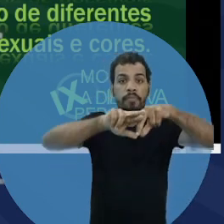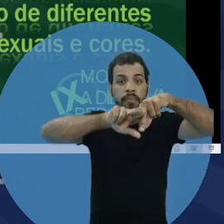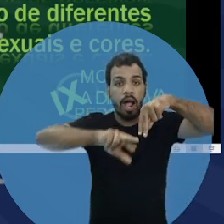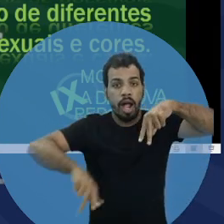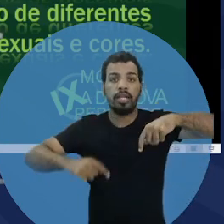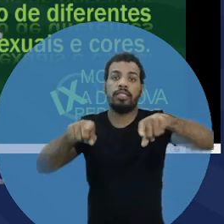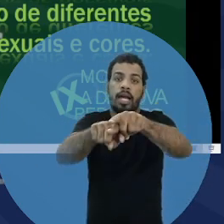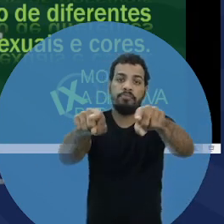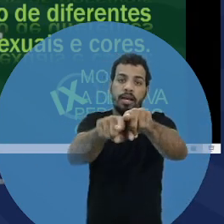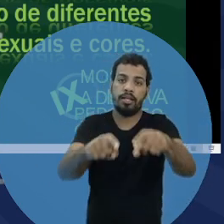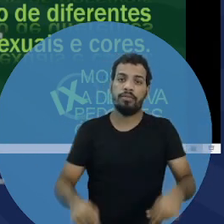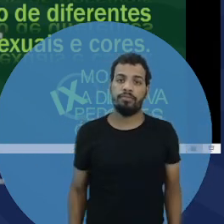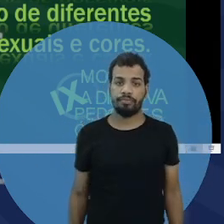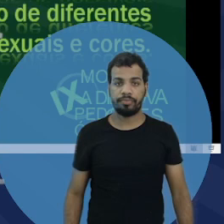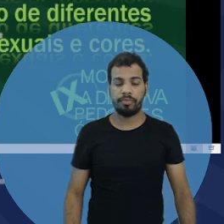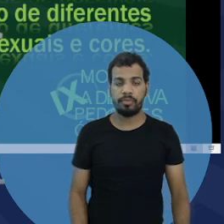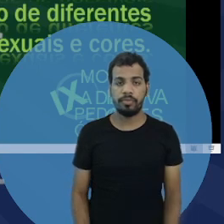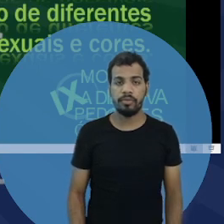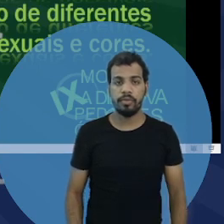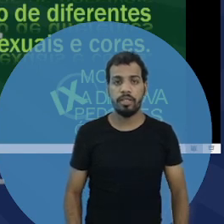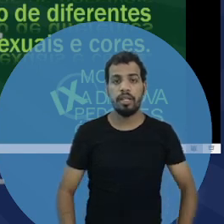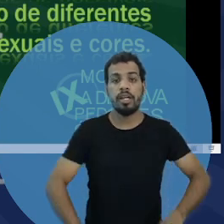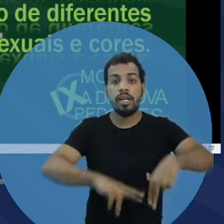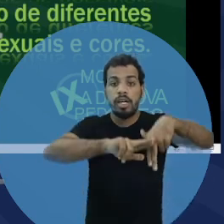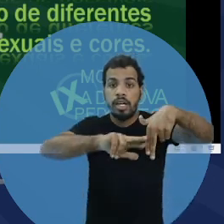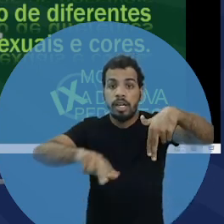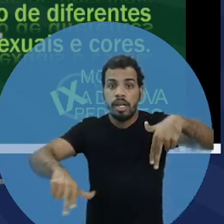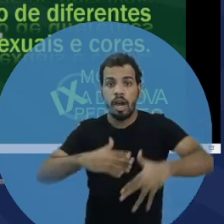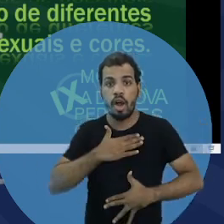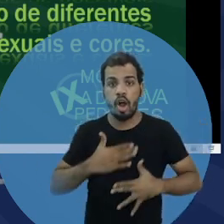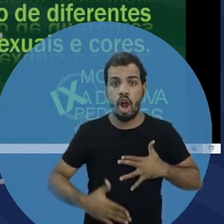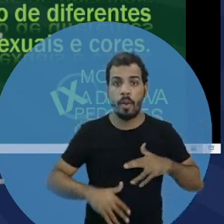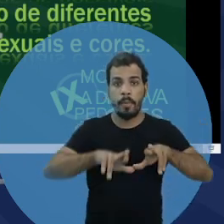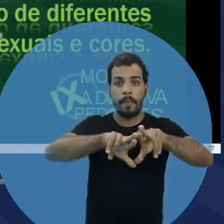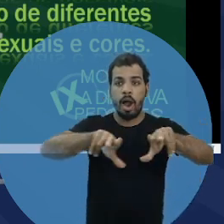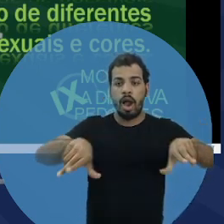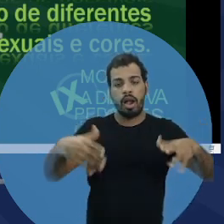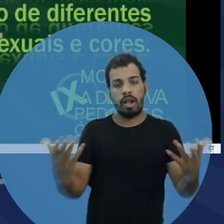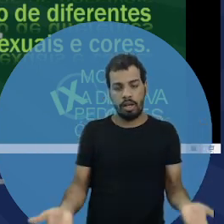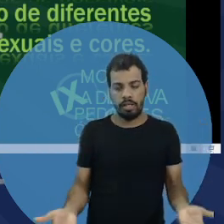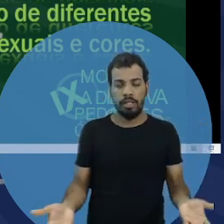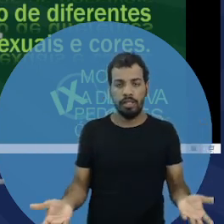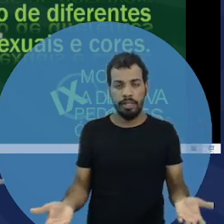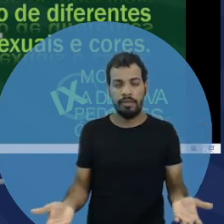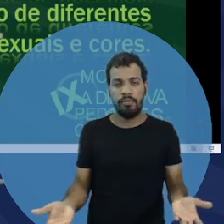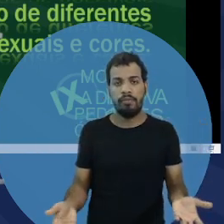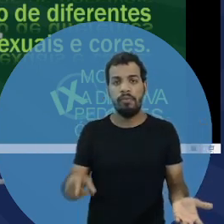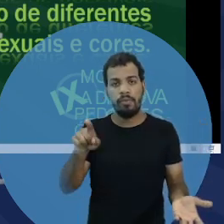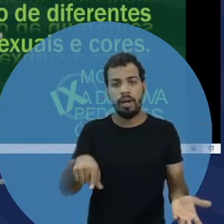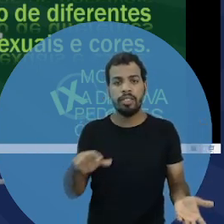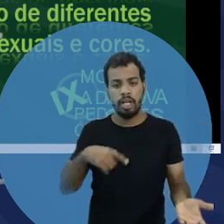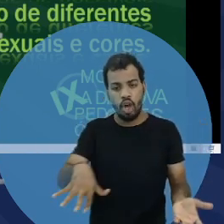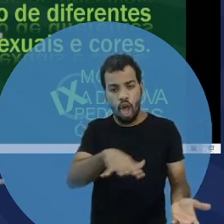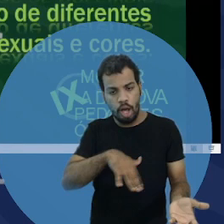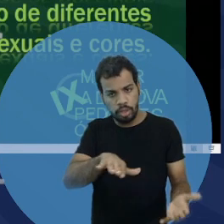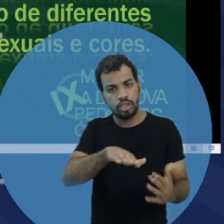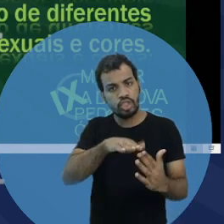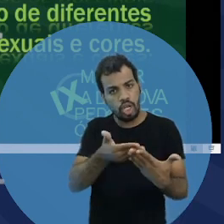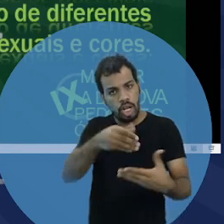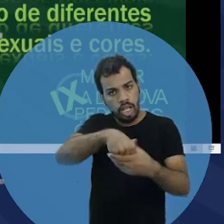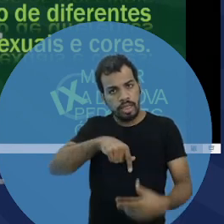Essas diversidades de corpos, né, que estão no nosso ambiente escolar, né?